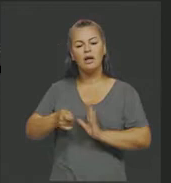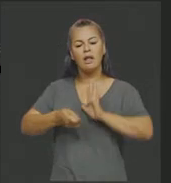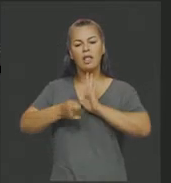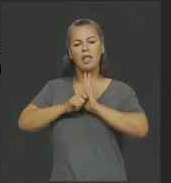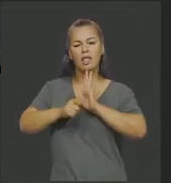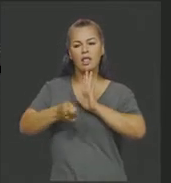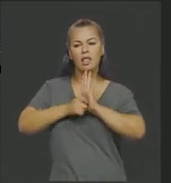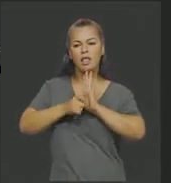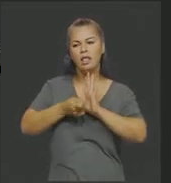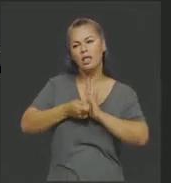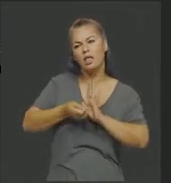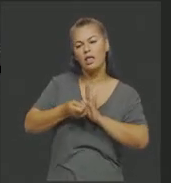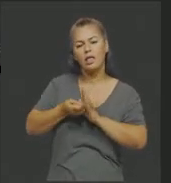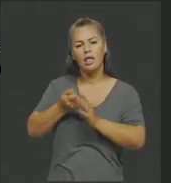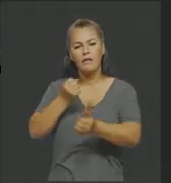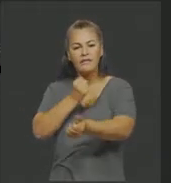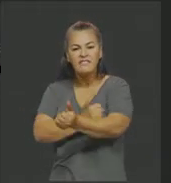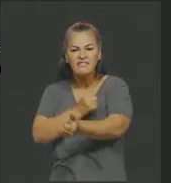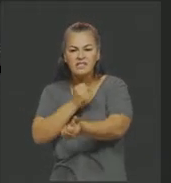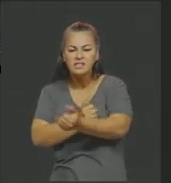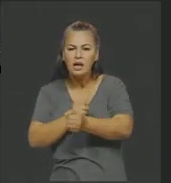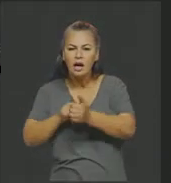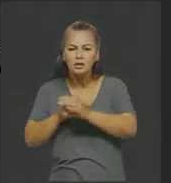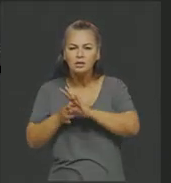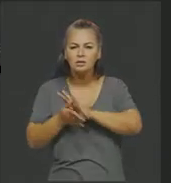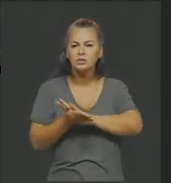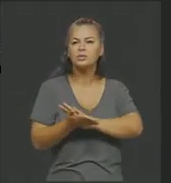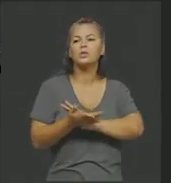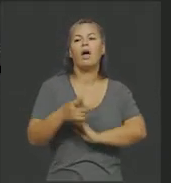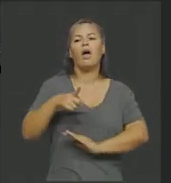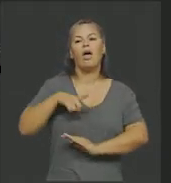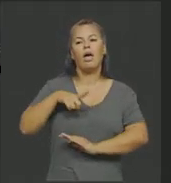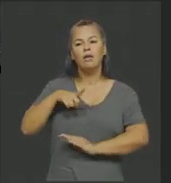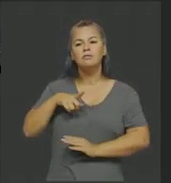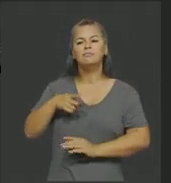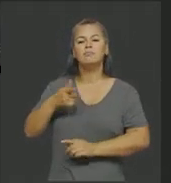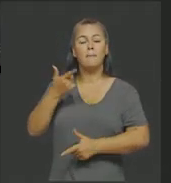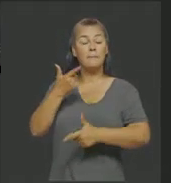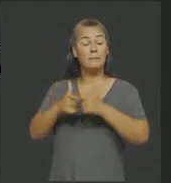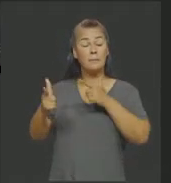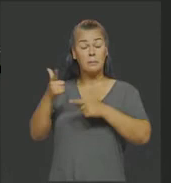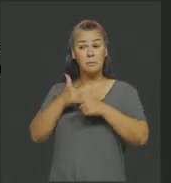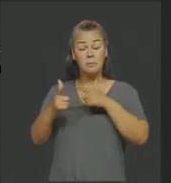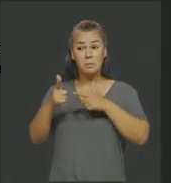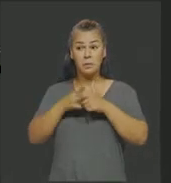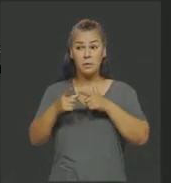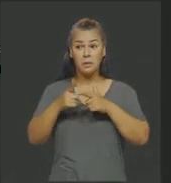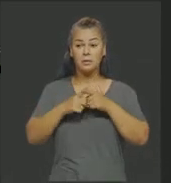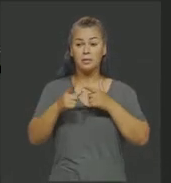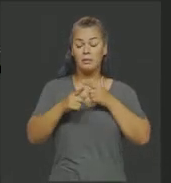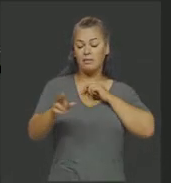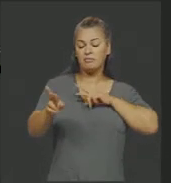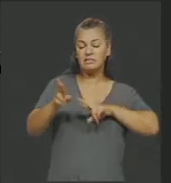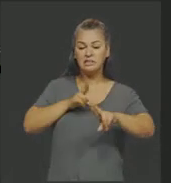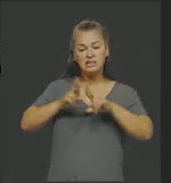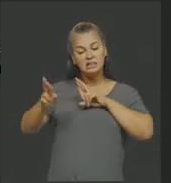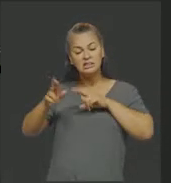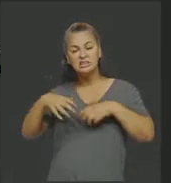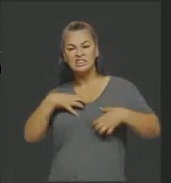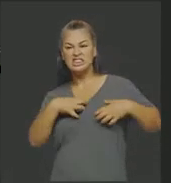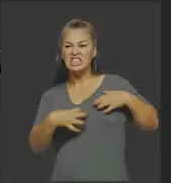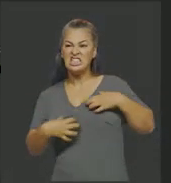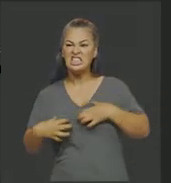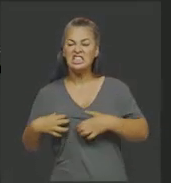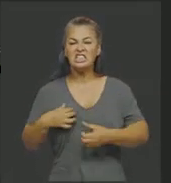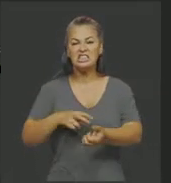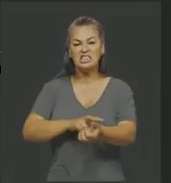né, que é mais no centro do cérebro, no meio, e é uma unidade funcional integrada, até com o córtex. Então, isso aí, com o hipocampo,